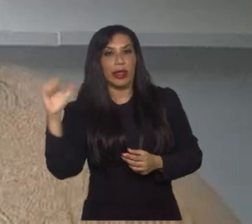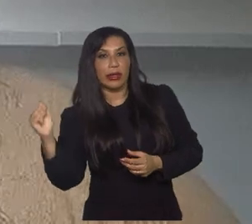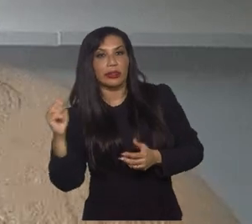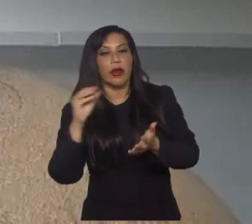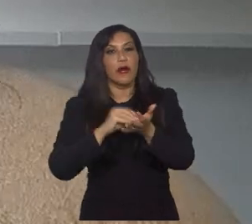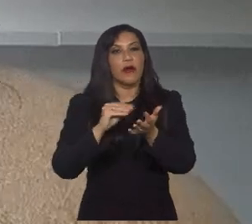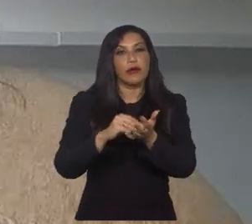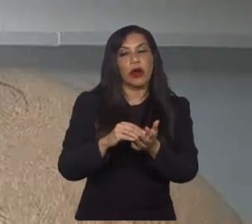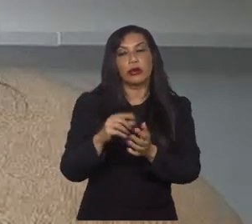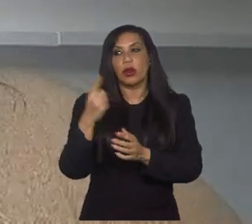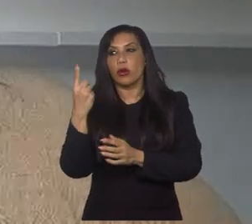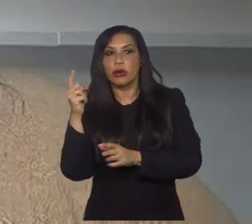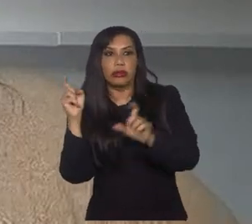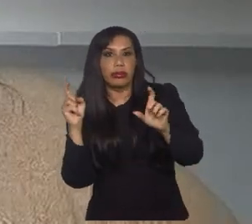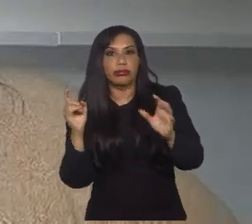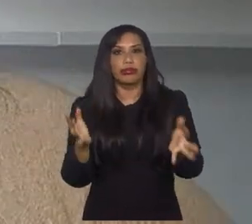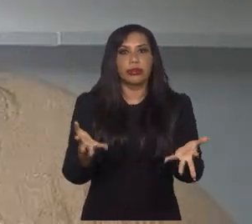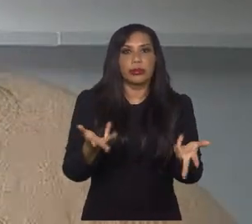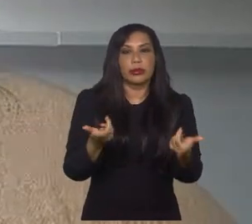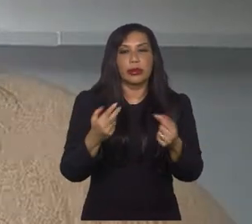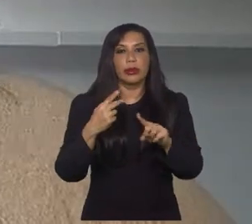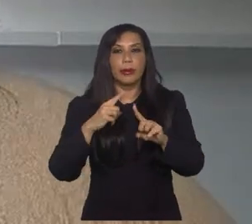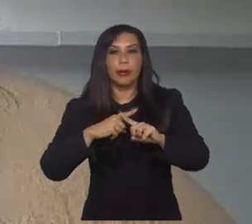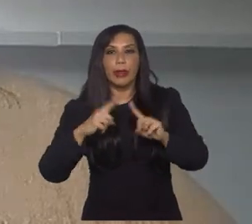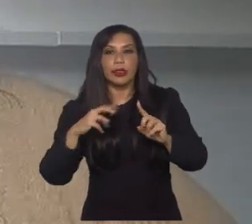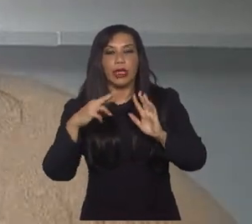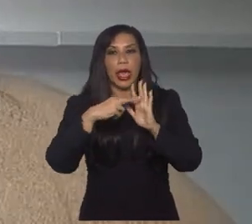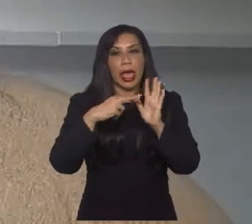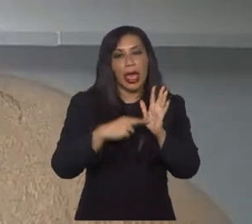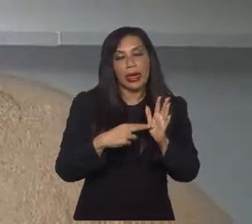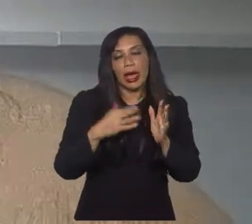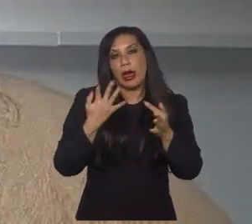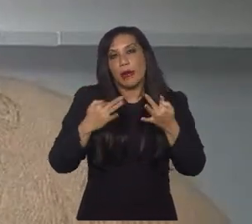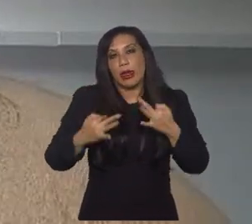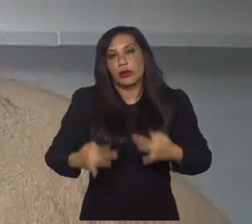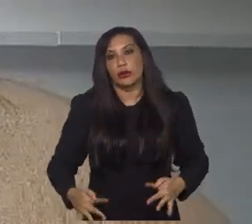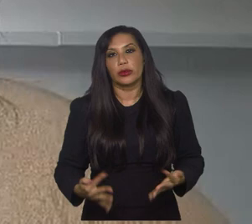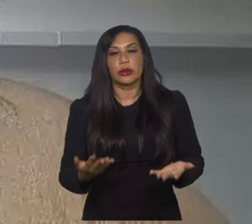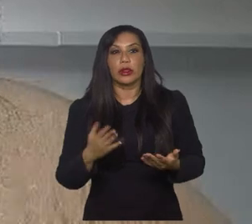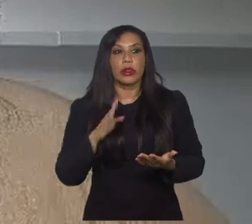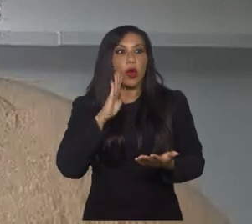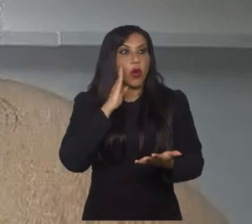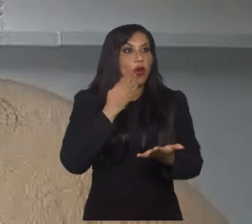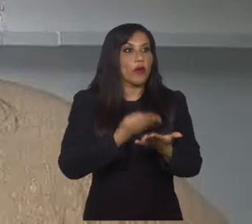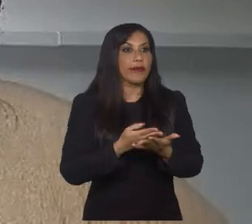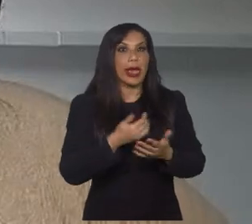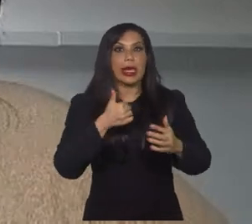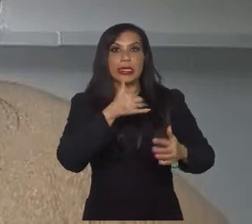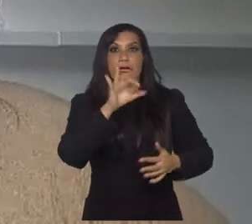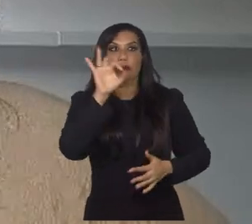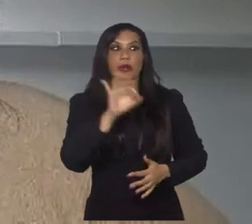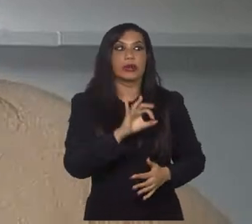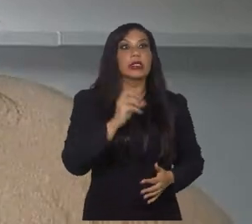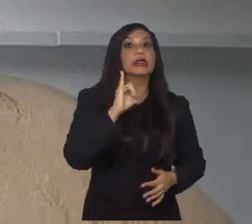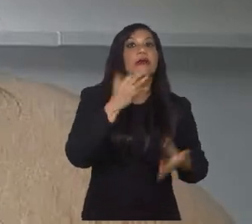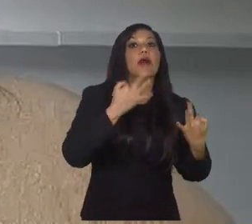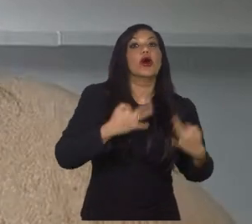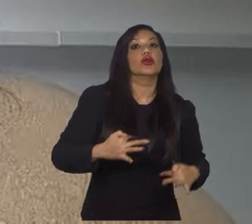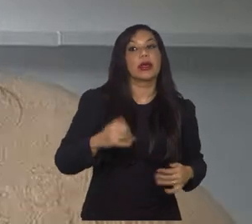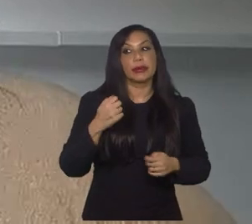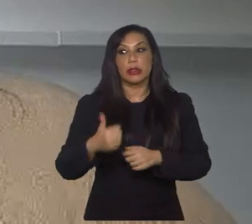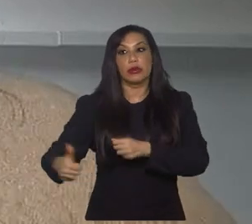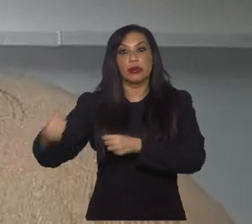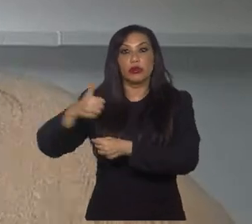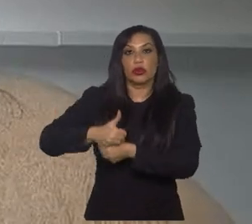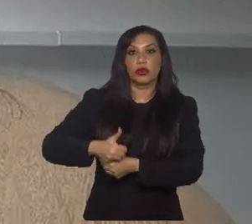outra peça de qualidade, até porque você tem uma Hegerin que se machuca muito e não dá para confiar que ela vai estar 100% na Copa do Mundo.